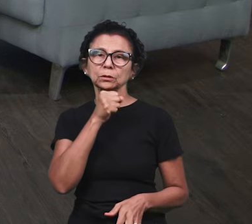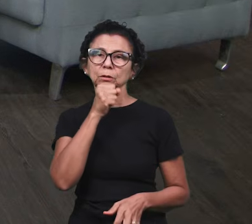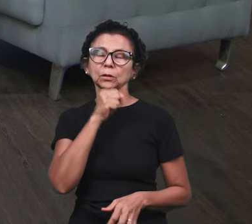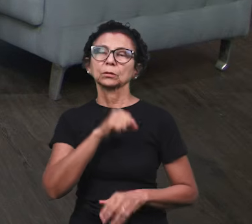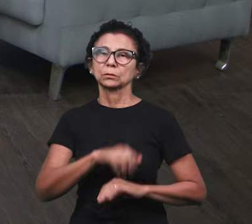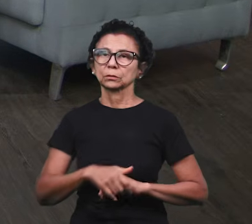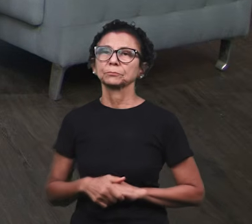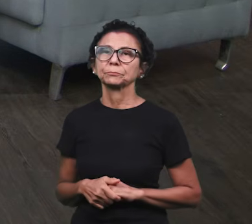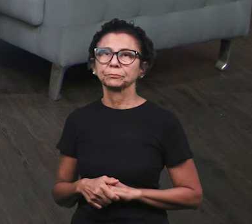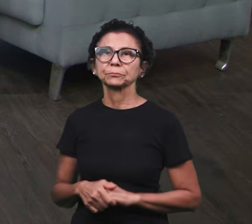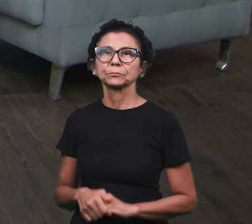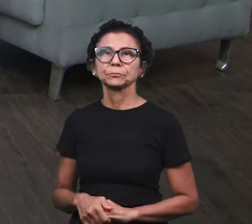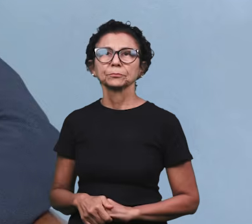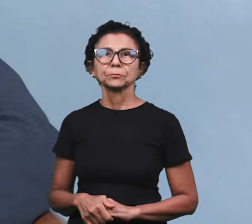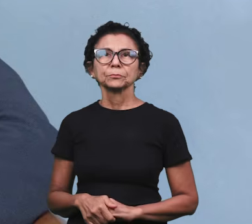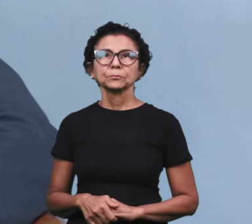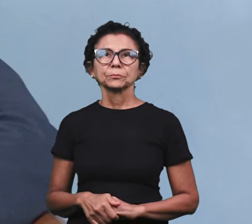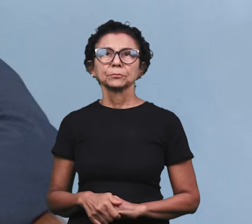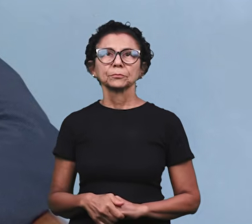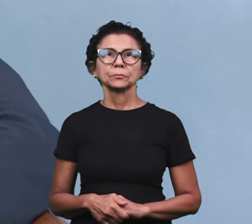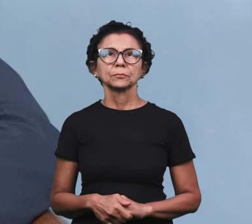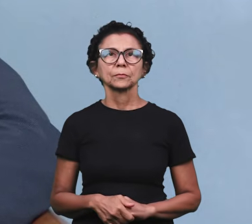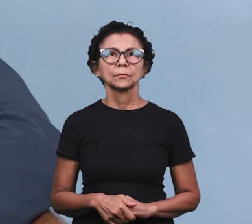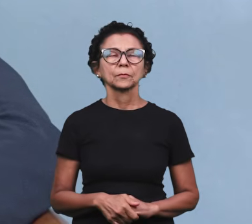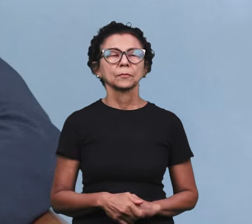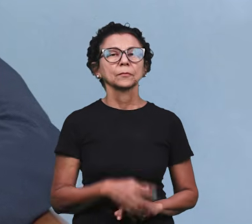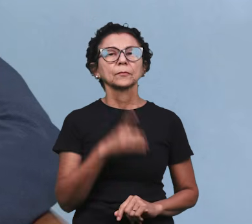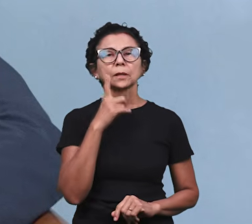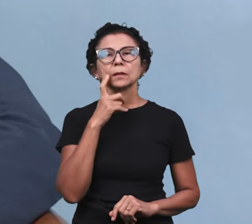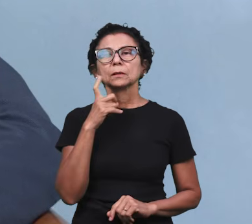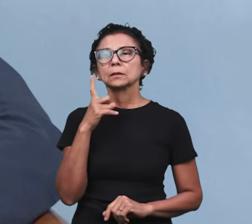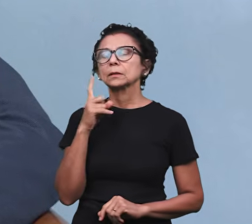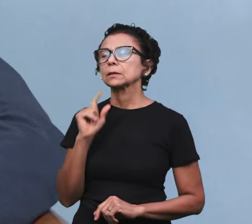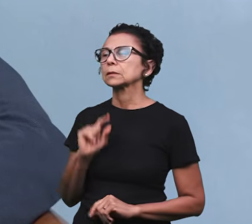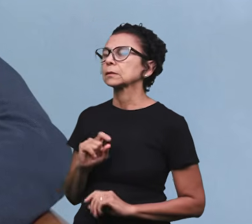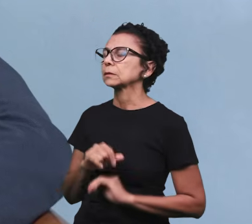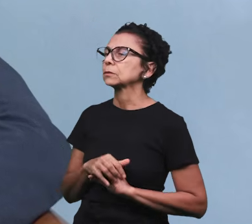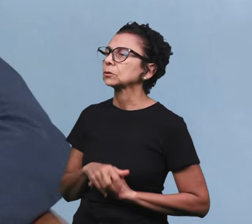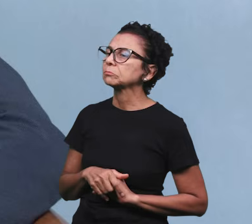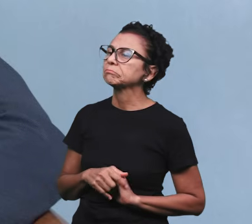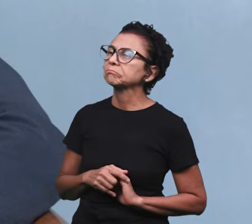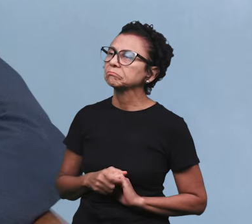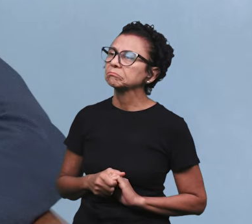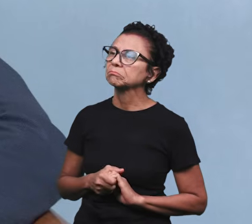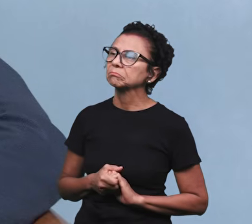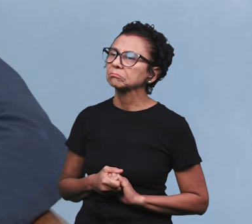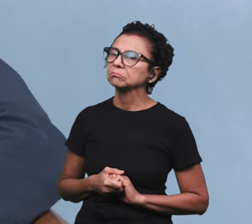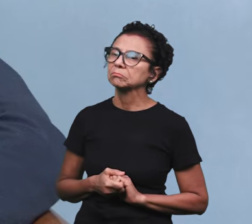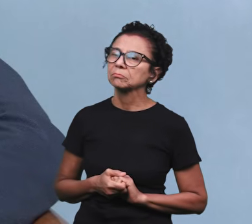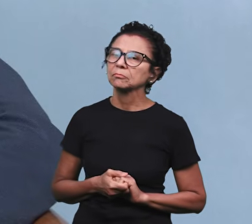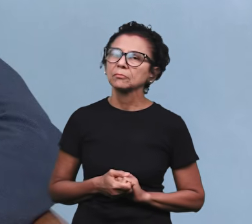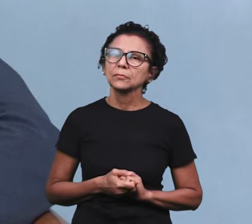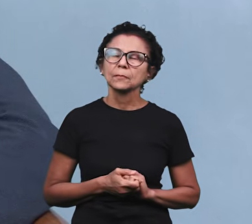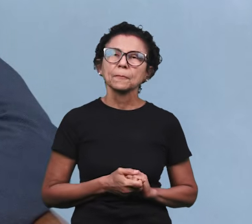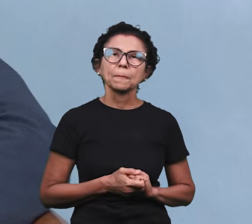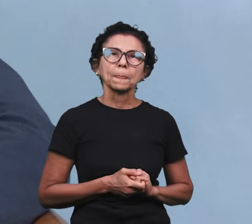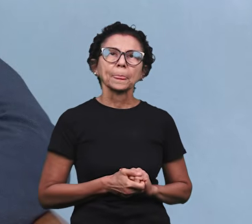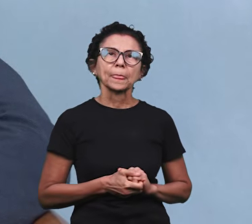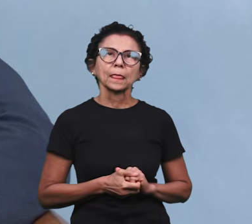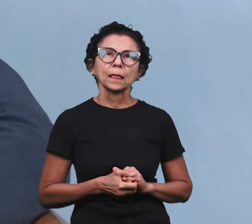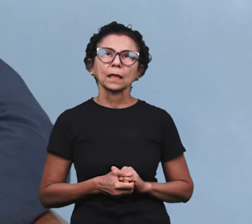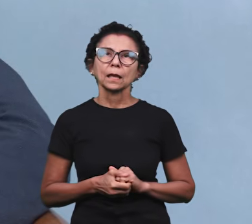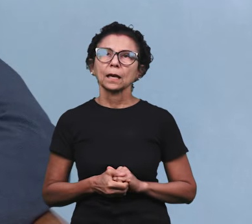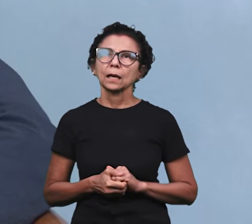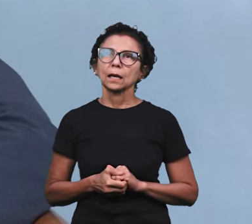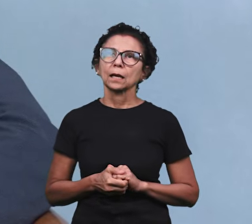são importantes. Interessantíssimo você estar falando, Abel. Nós também fazemos um trabalho lá na